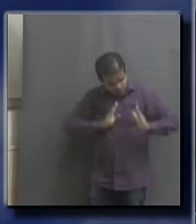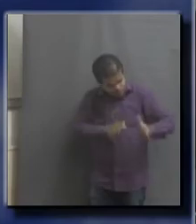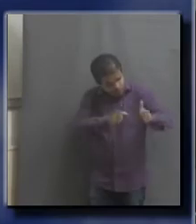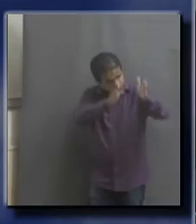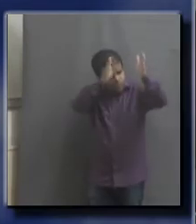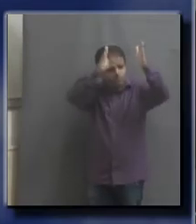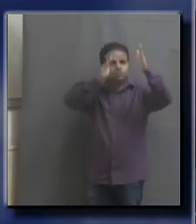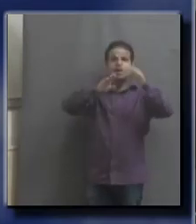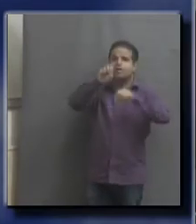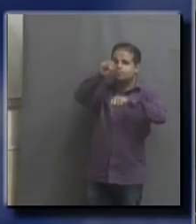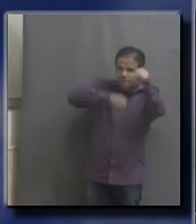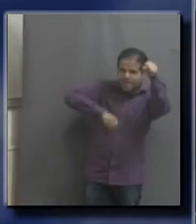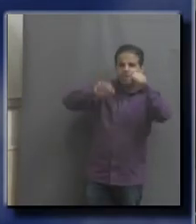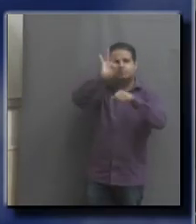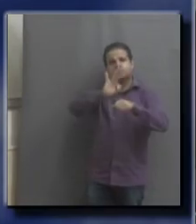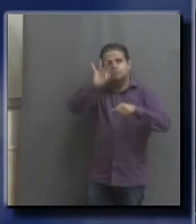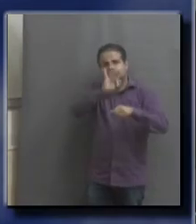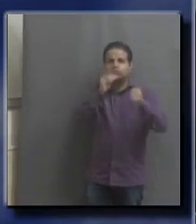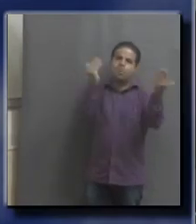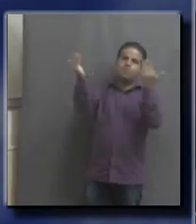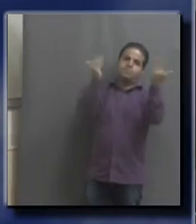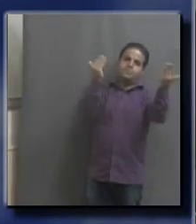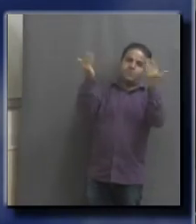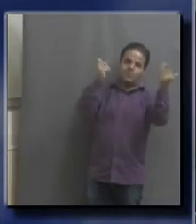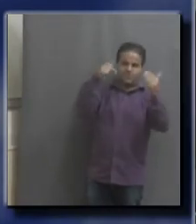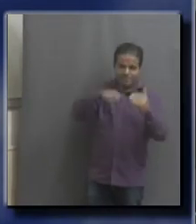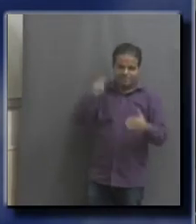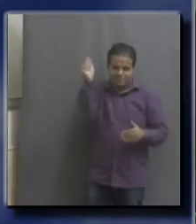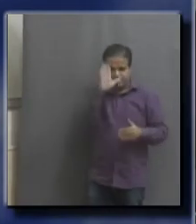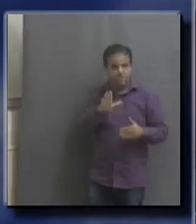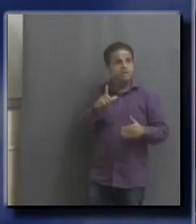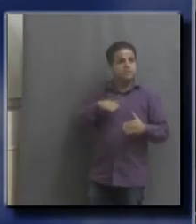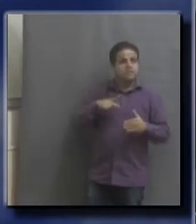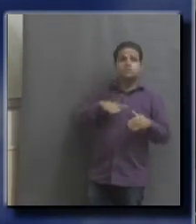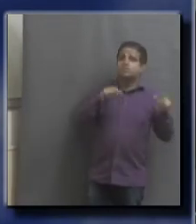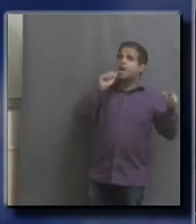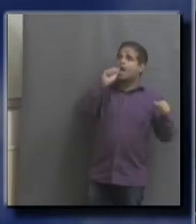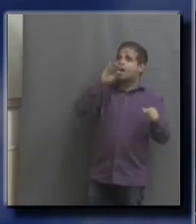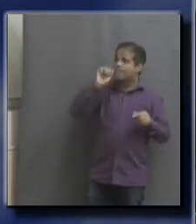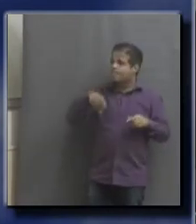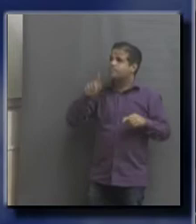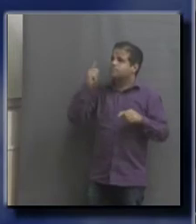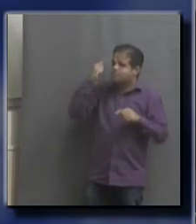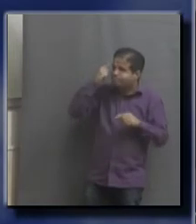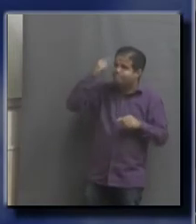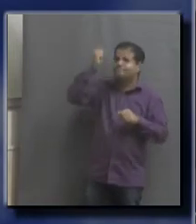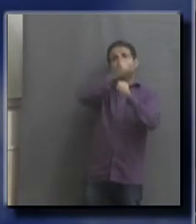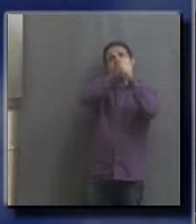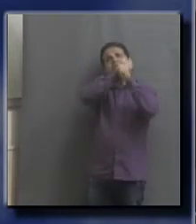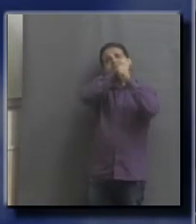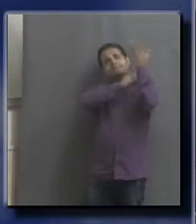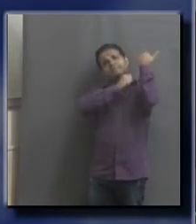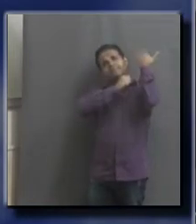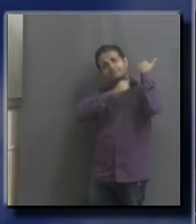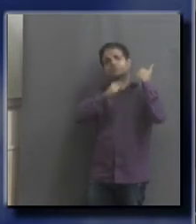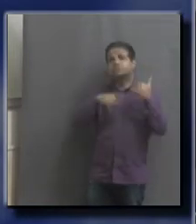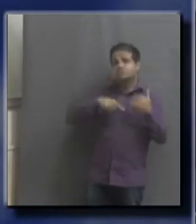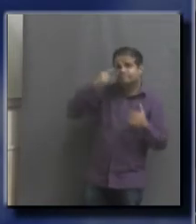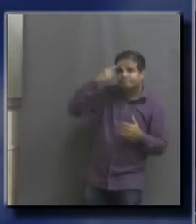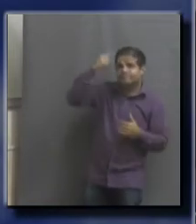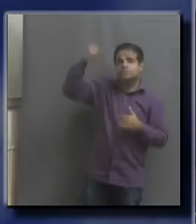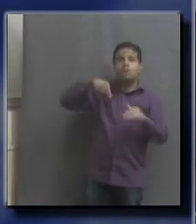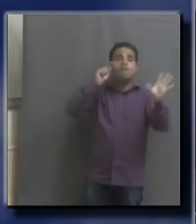da formação do psicólogo brasileiro. Nós tínhamos na ABEP a intenção, já há bastante tempo,